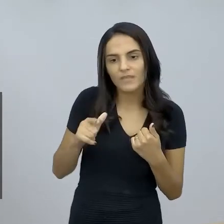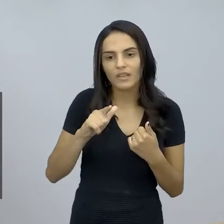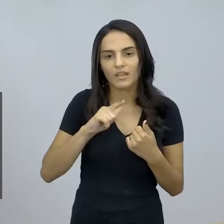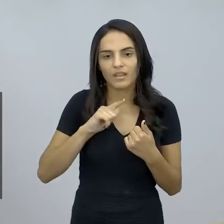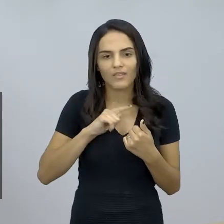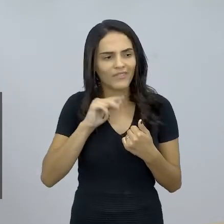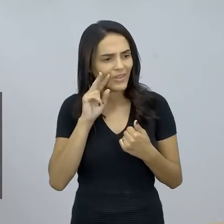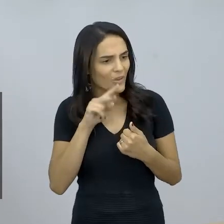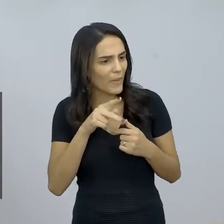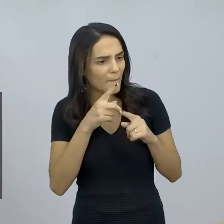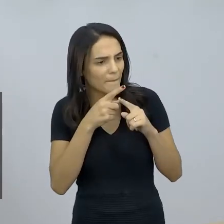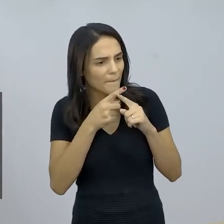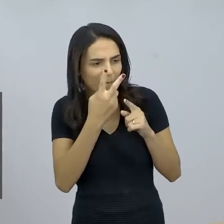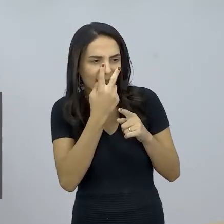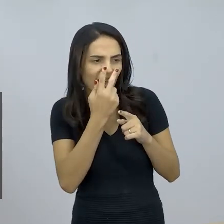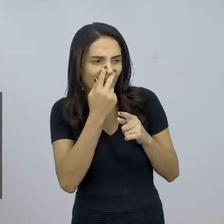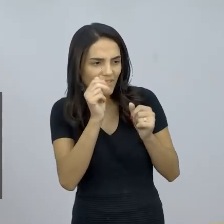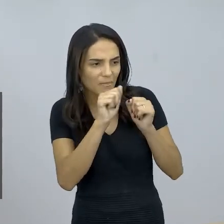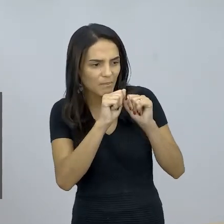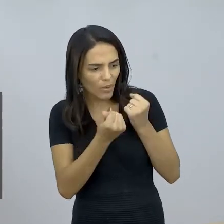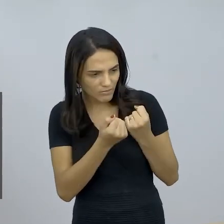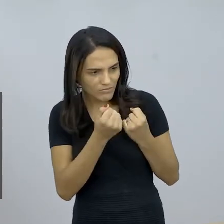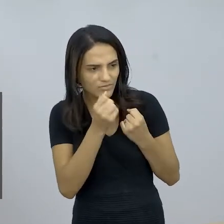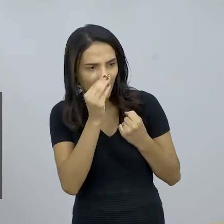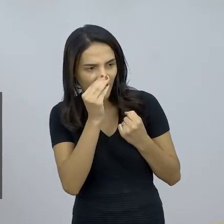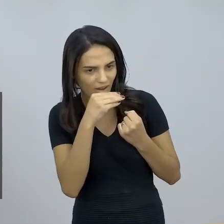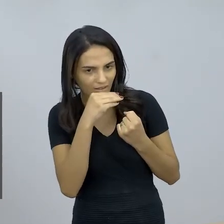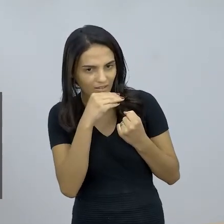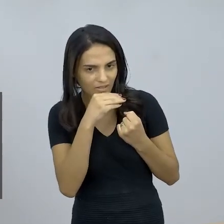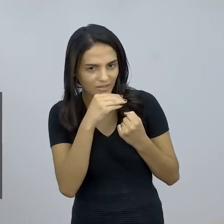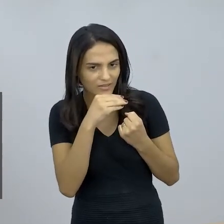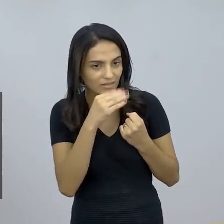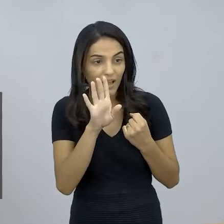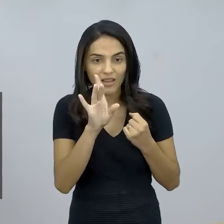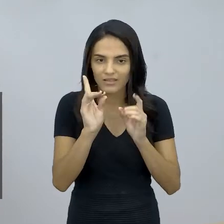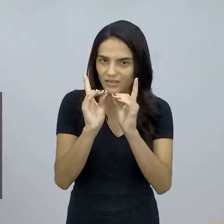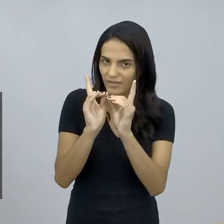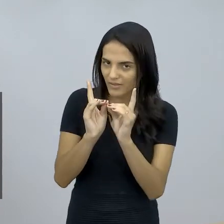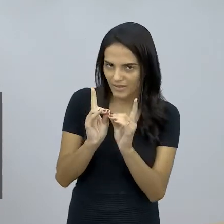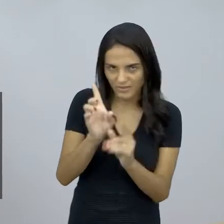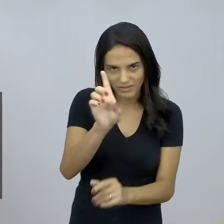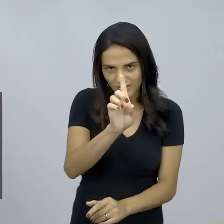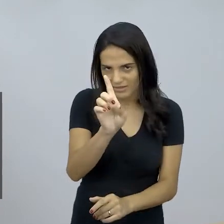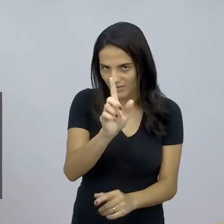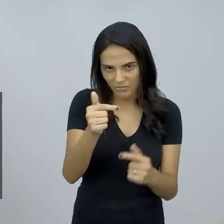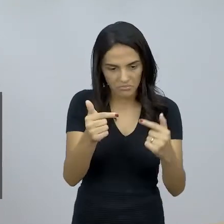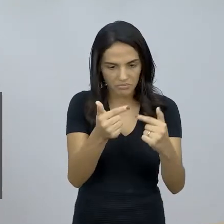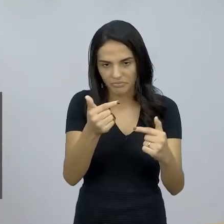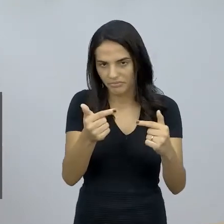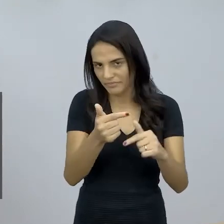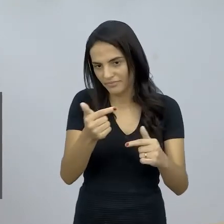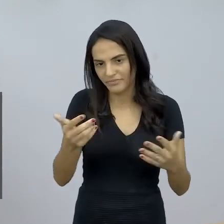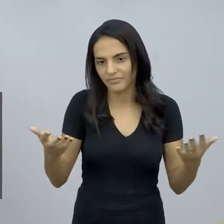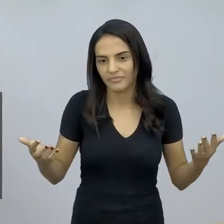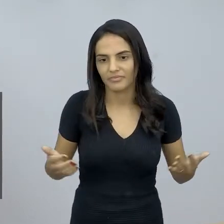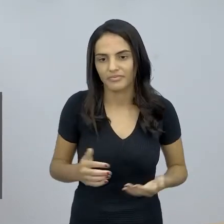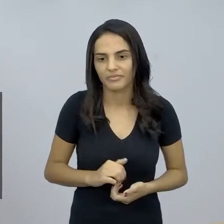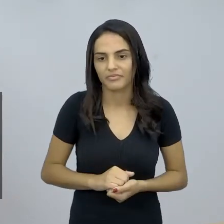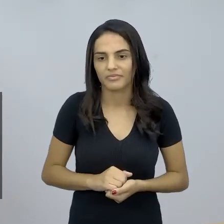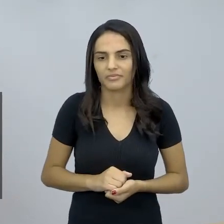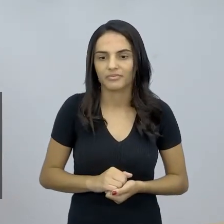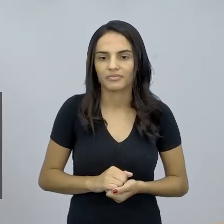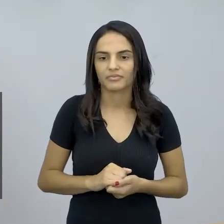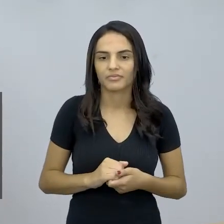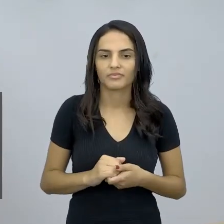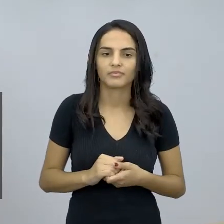fala, nossa, parece que vai quebrar. Isso é. A deficiência não tem nada a ver. Você,